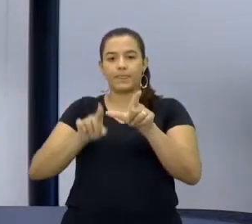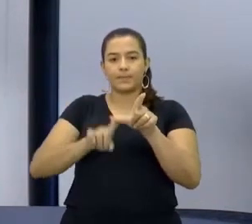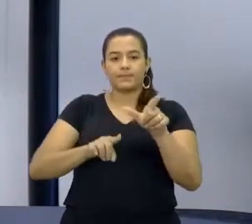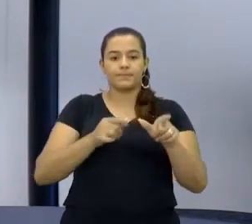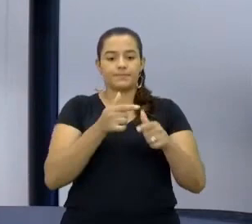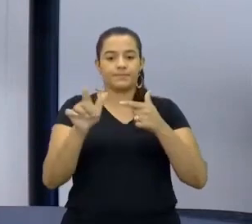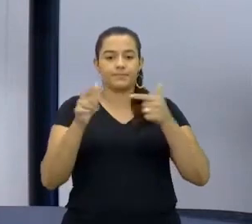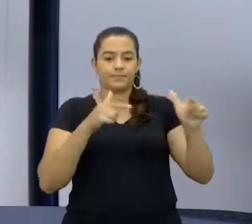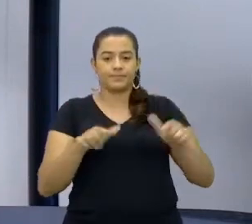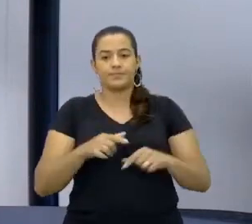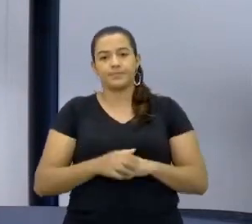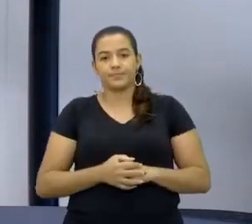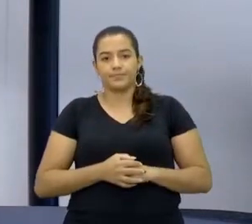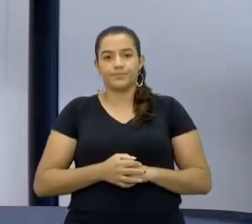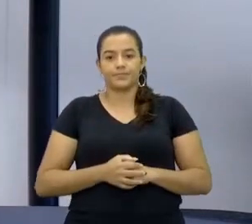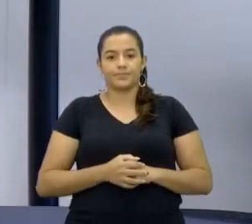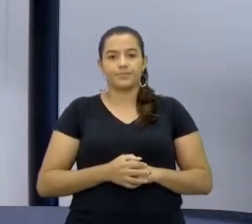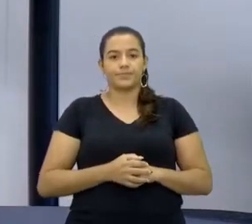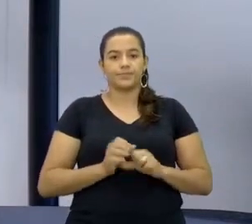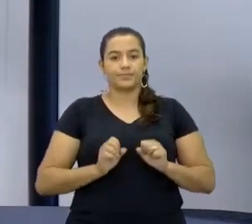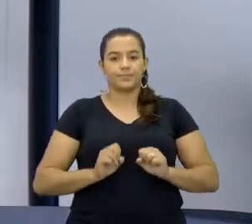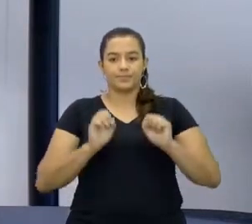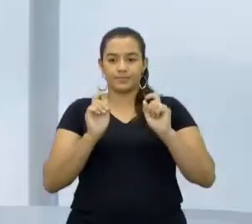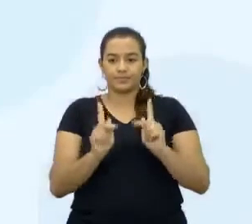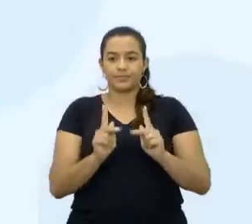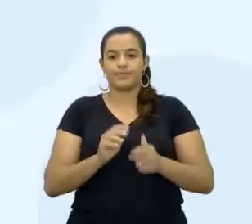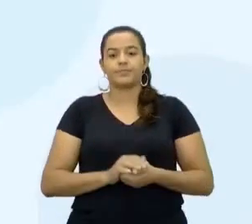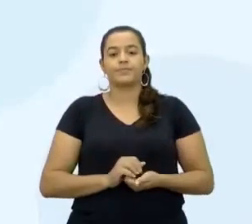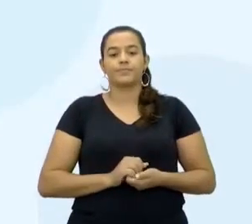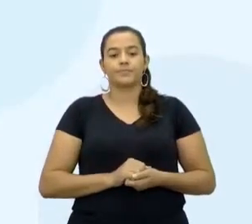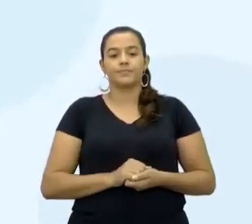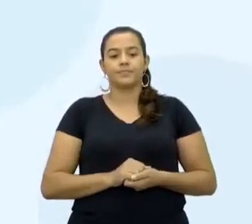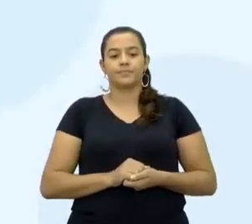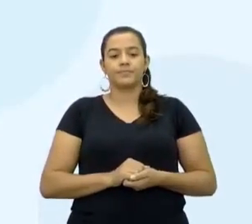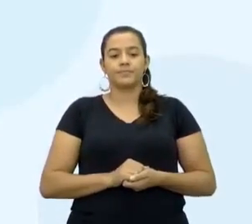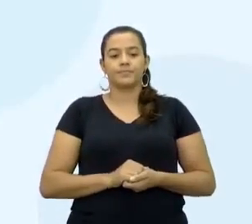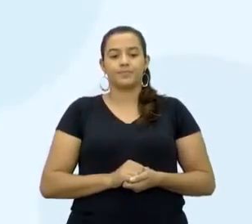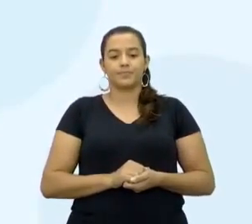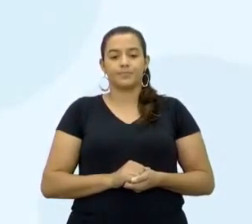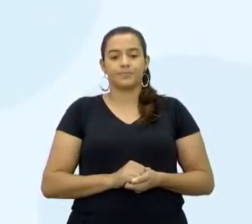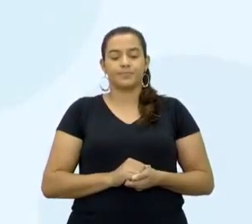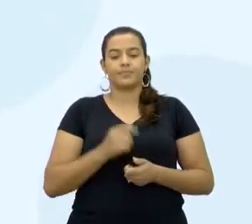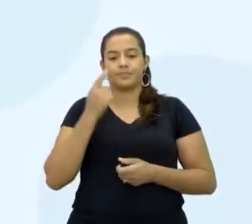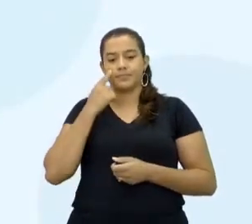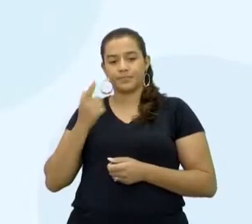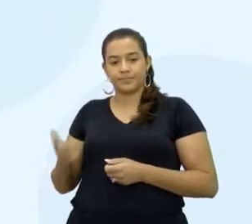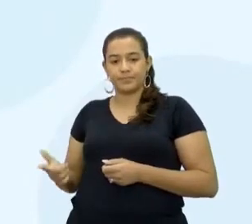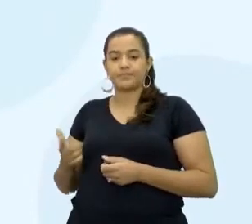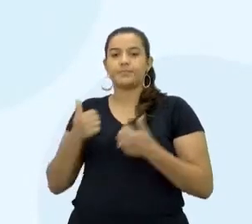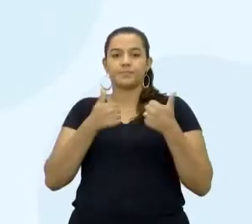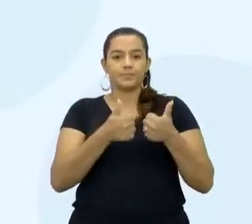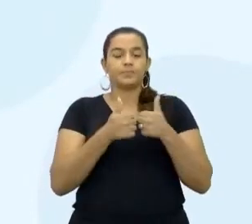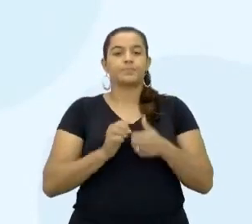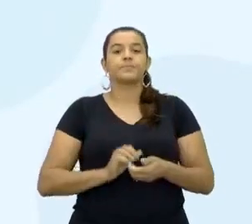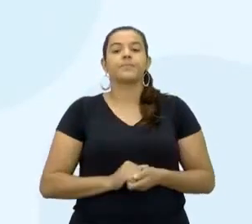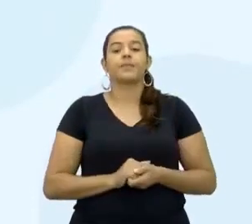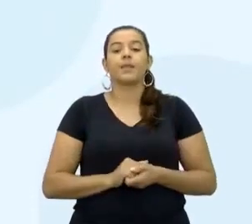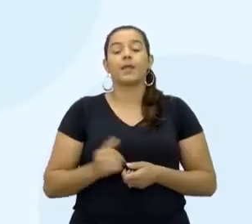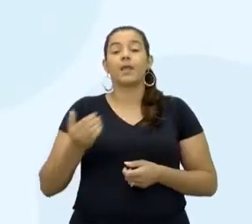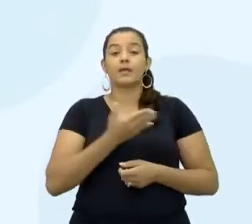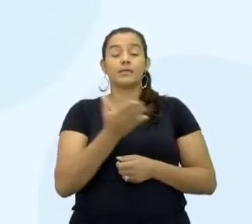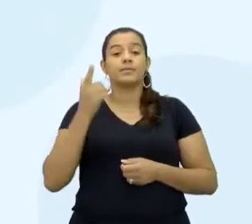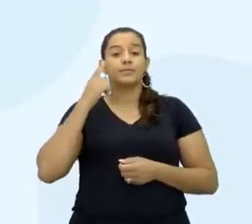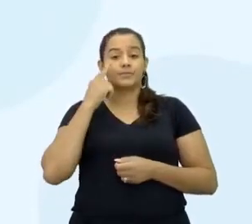lei, a outra. Ó, que falta, tá bom? Vou ver agora se eu consigo apagar aqui. Beleza. Então, ó, repare